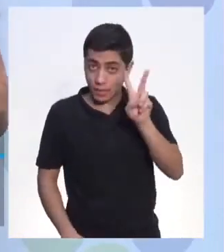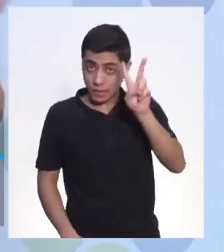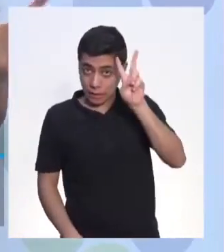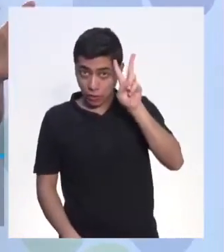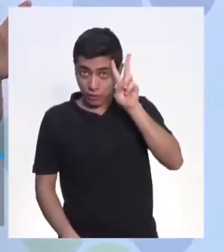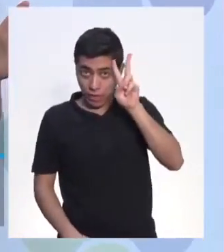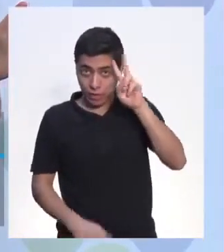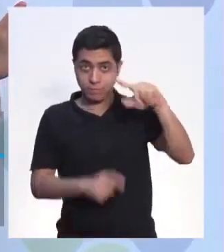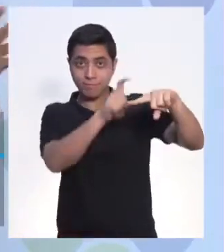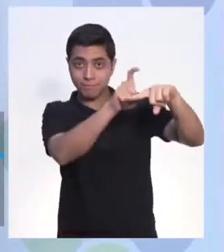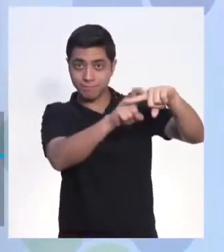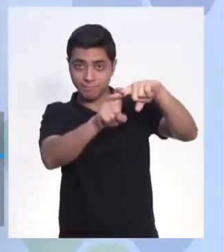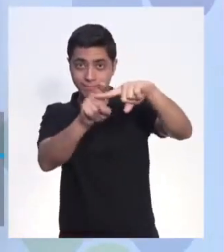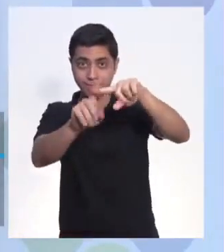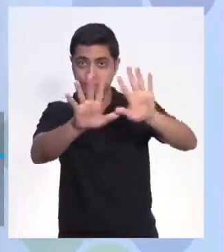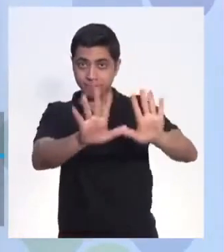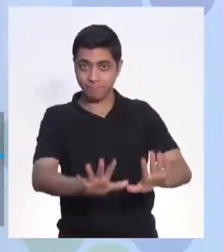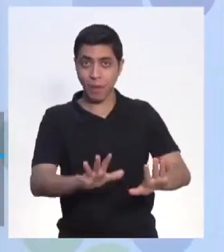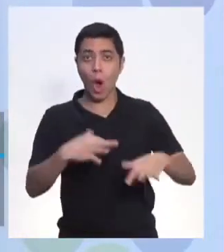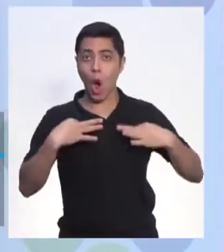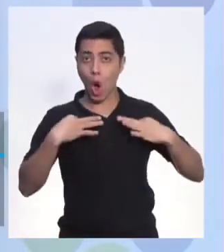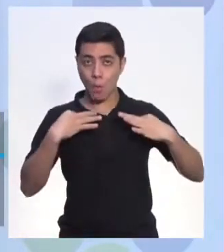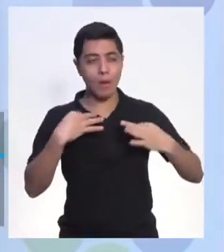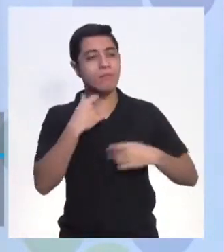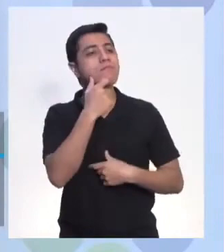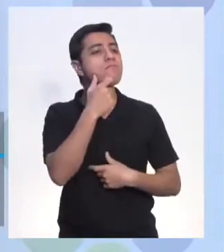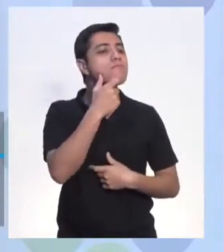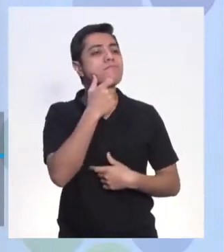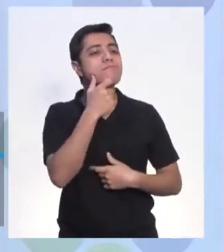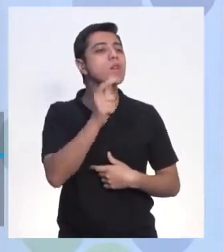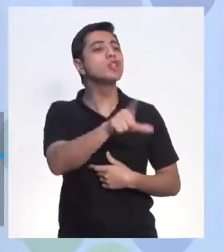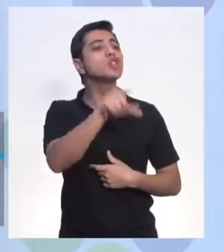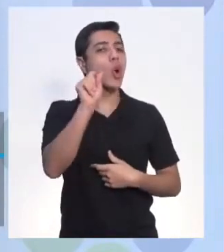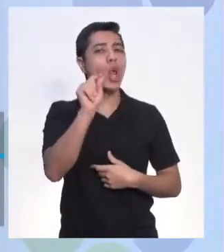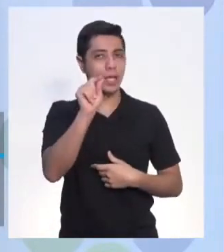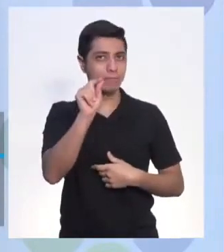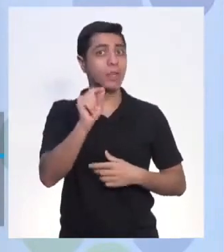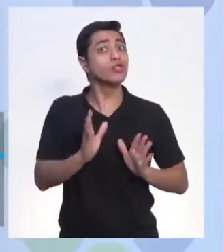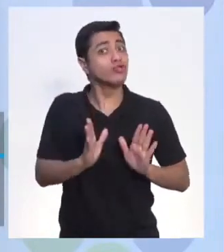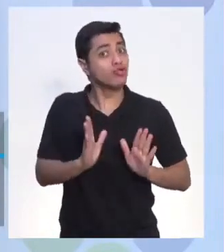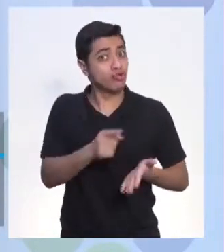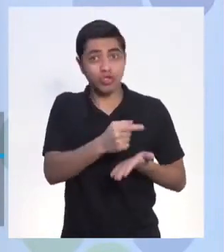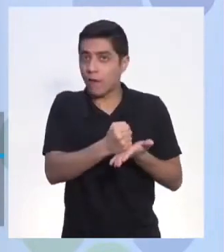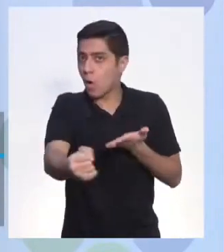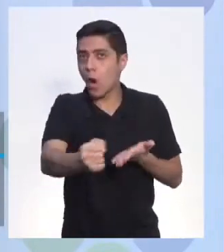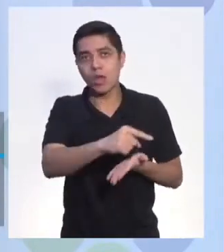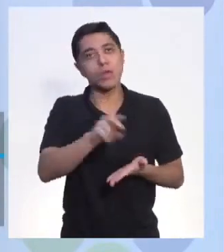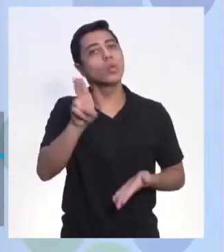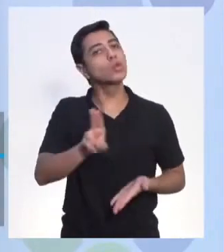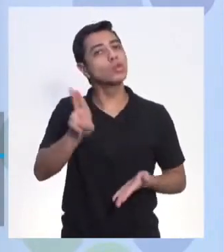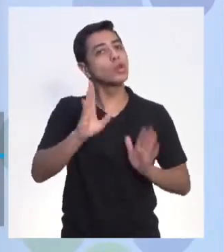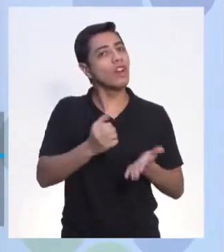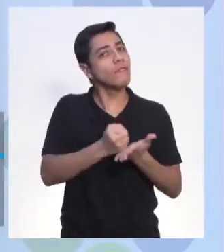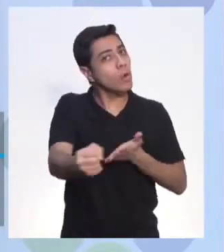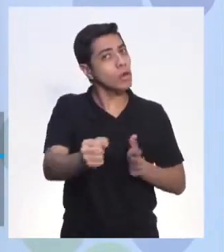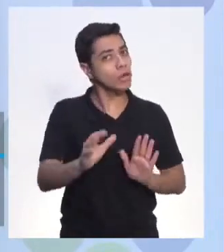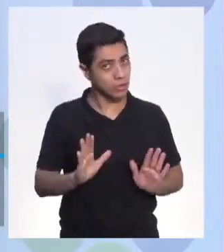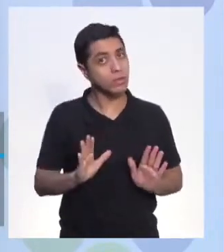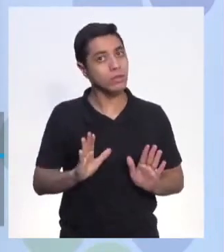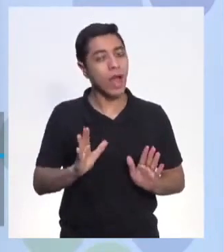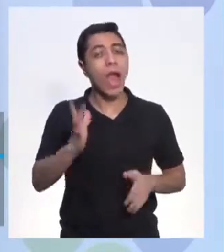Perfeito. Escolheu o primeiro, na terça-feira, ela vai ter quantos conjuntos para escolher? Apenas 5,